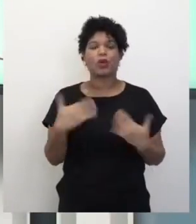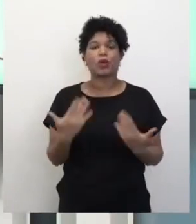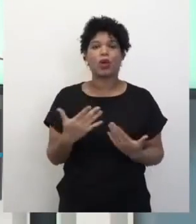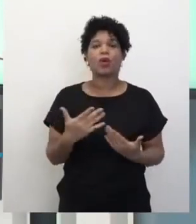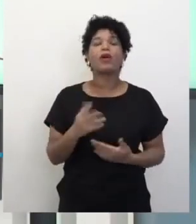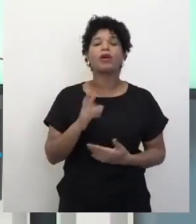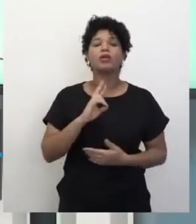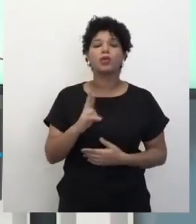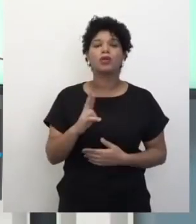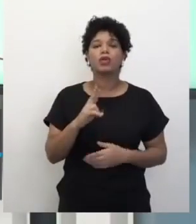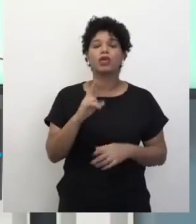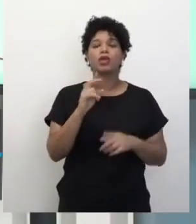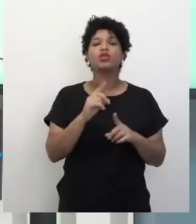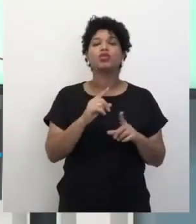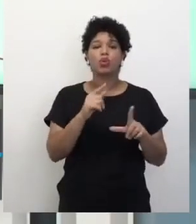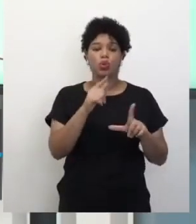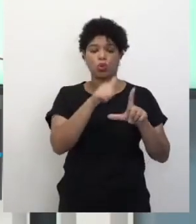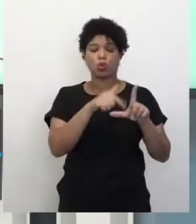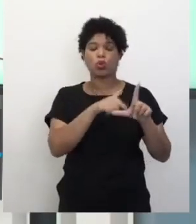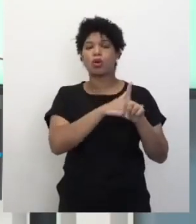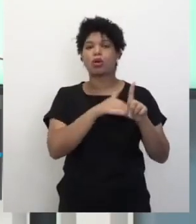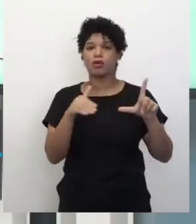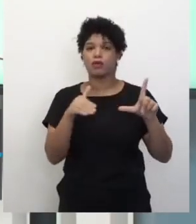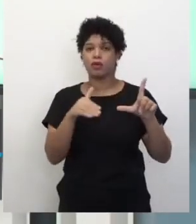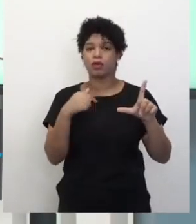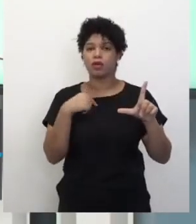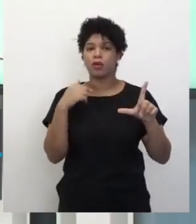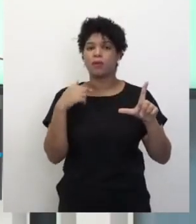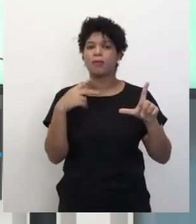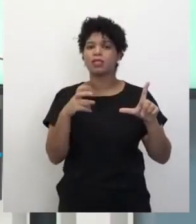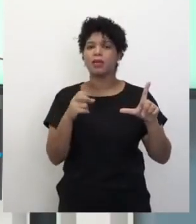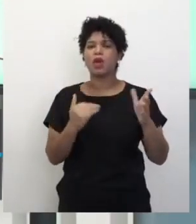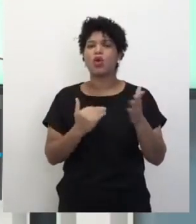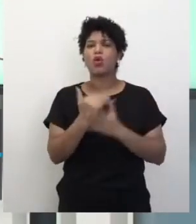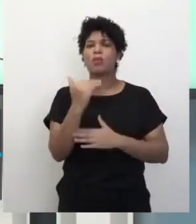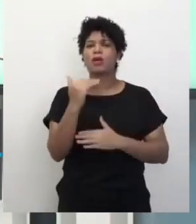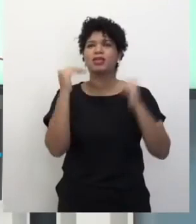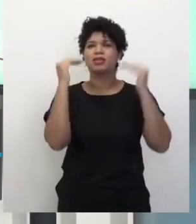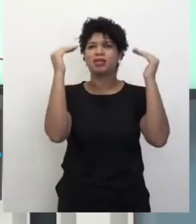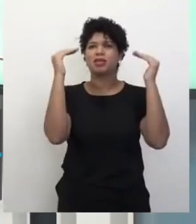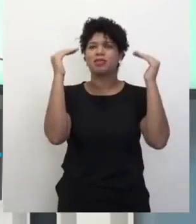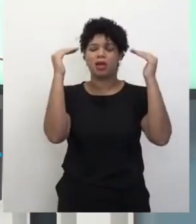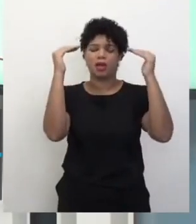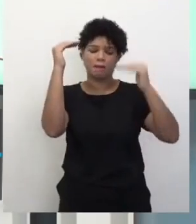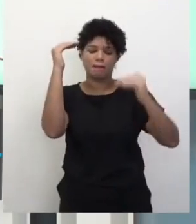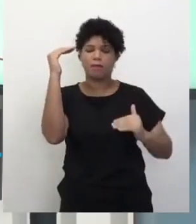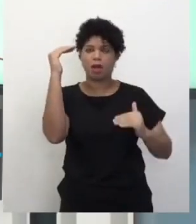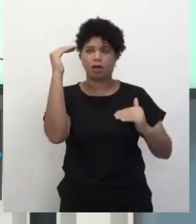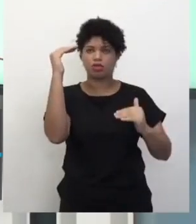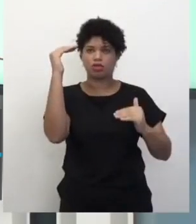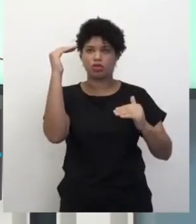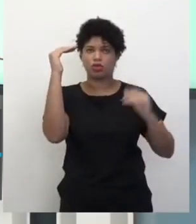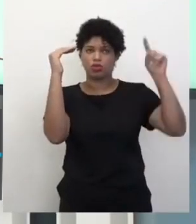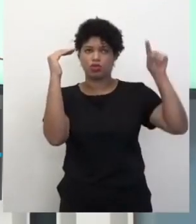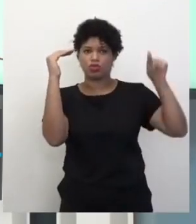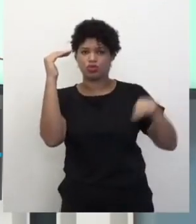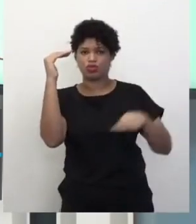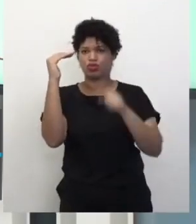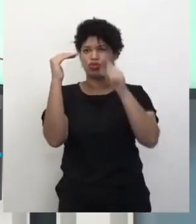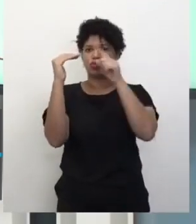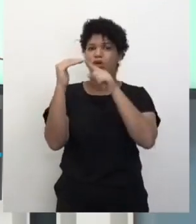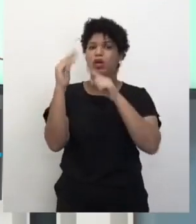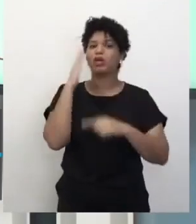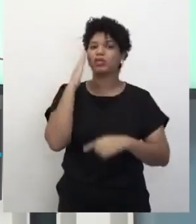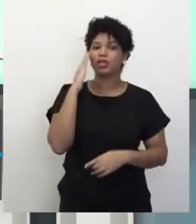função de um gráfico e tô vendo que ele começa num pico superior e termina num pico superior, eu sei que é função